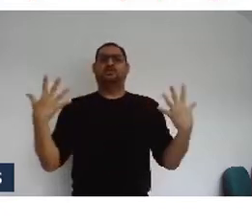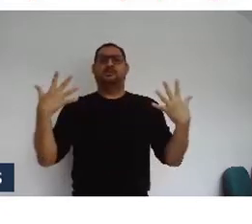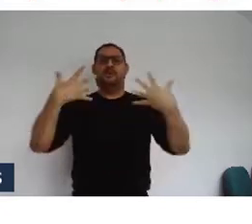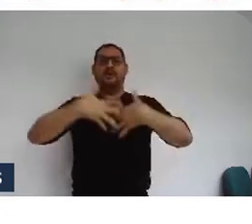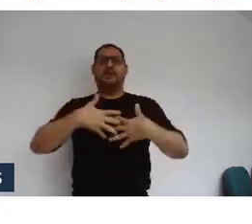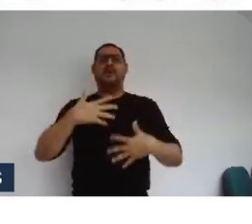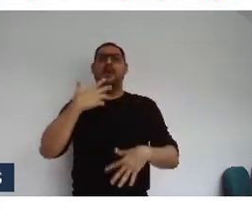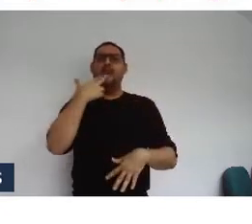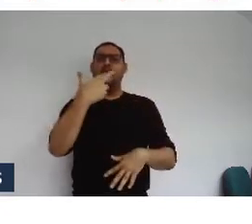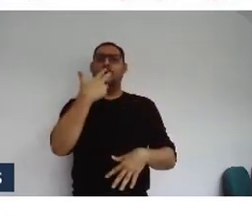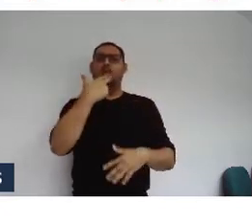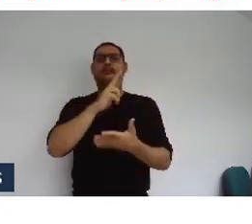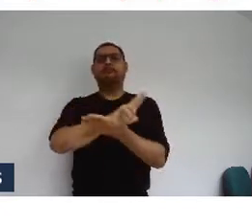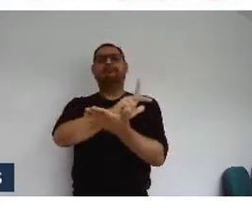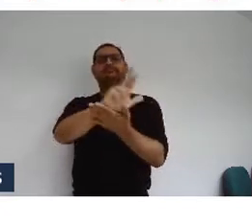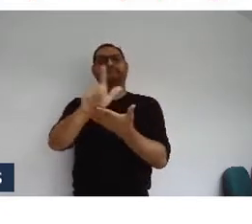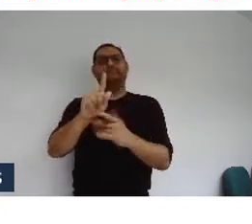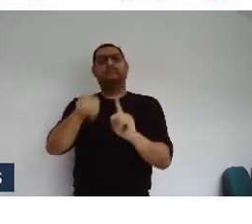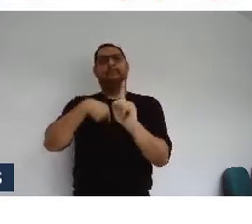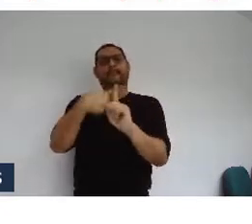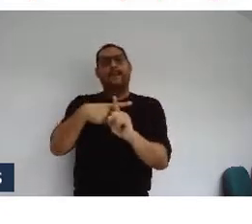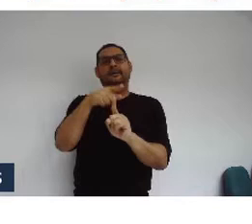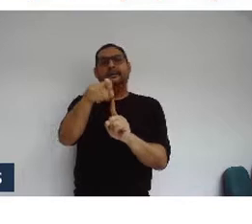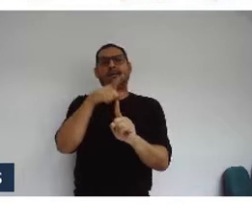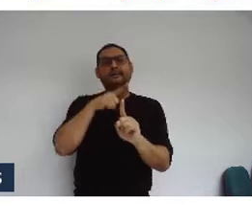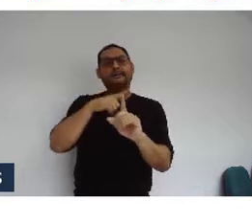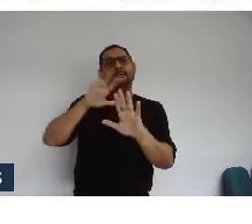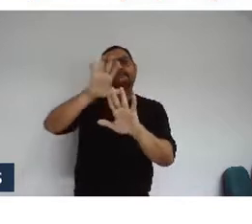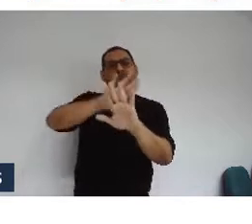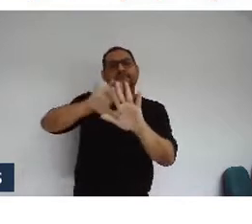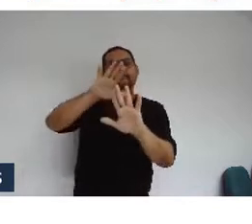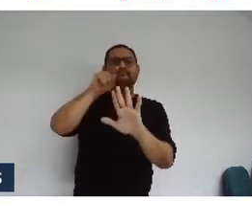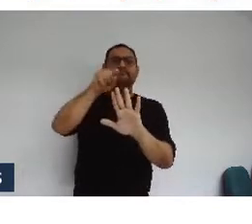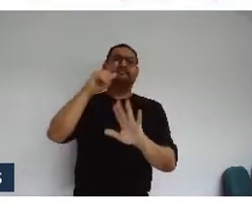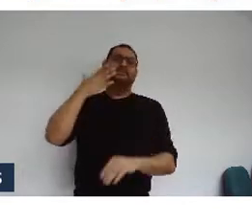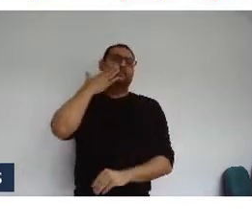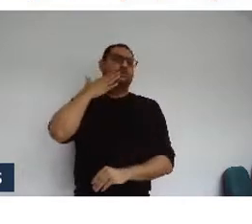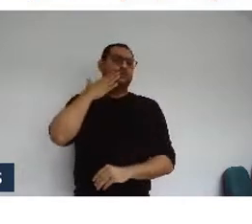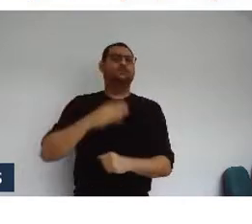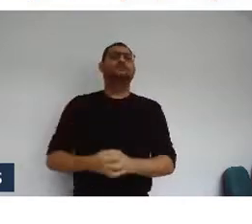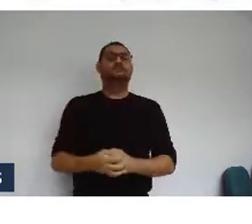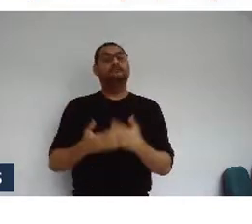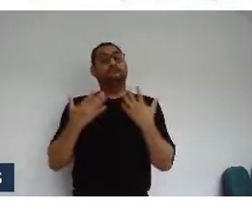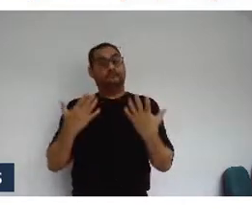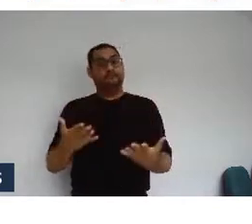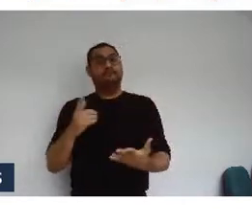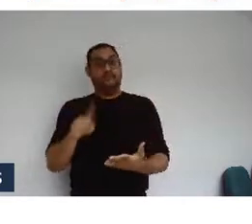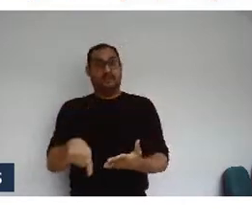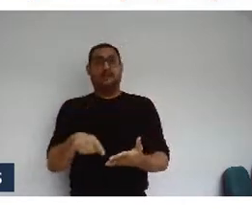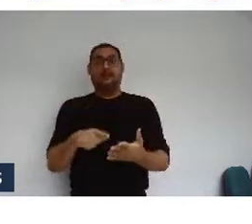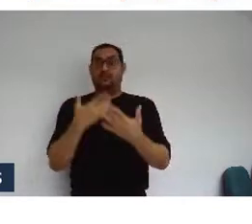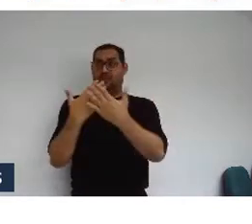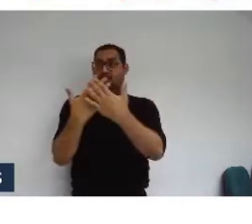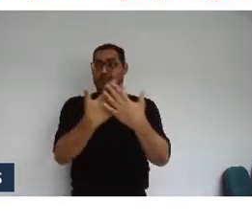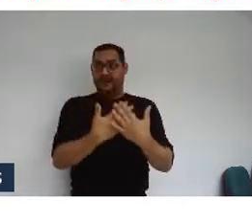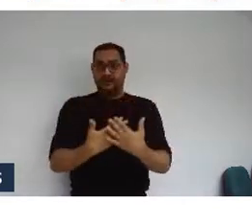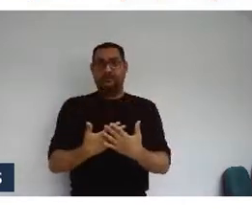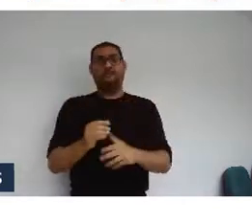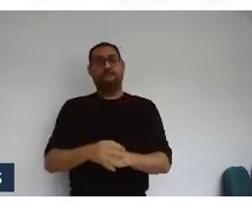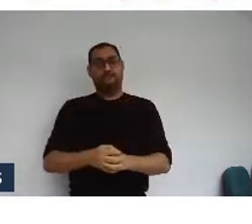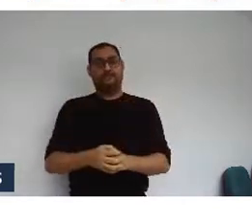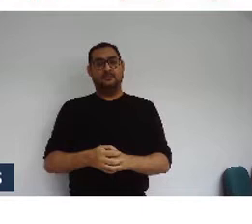dos discursos que essas línguas indexam. Mas eu acho que é o trabalho de Scollon,